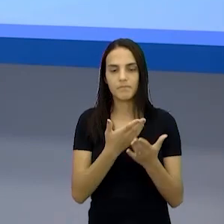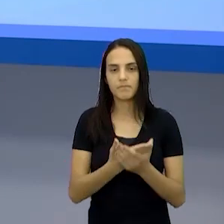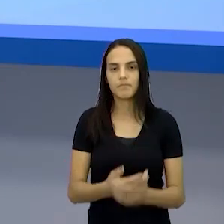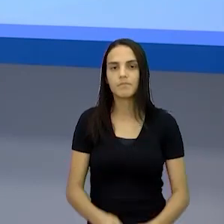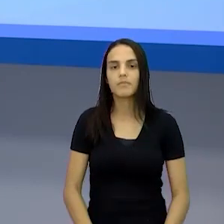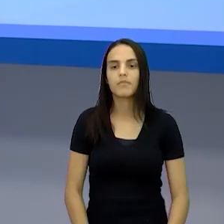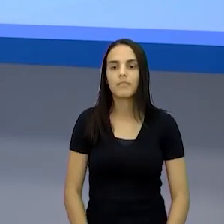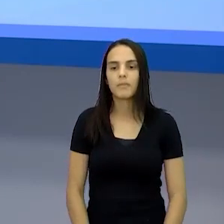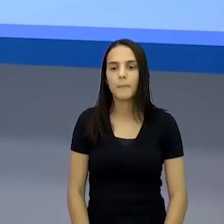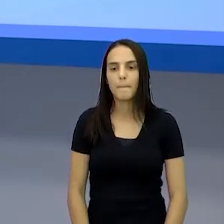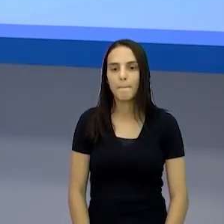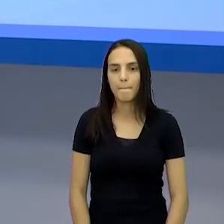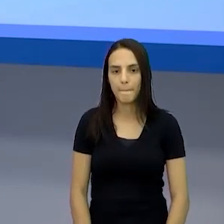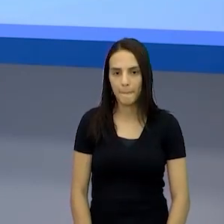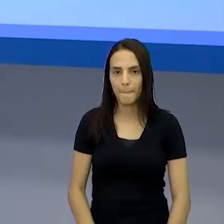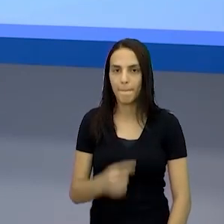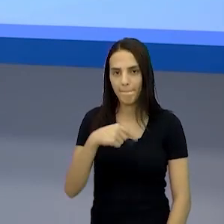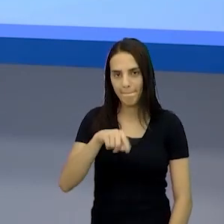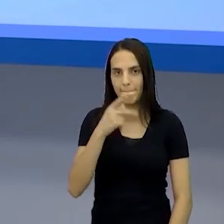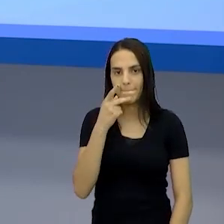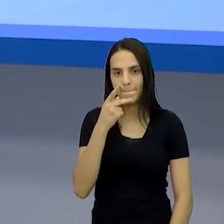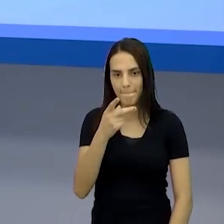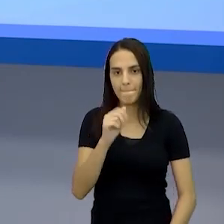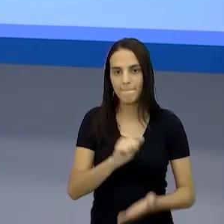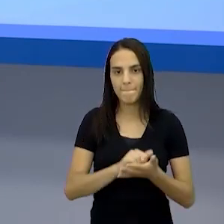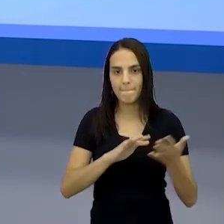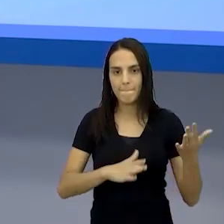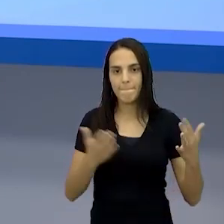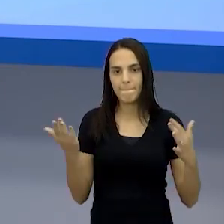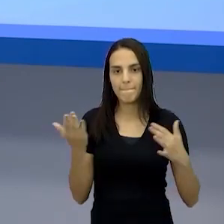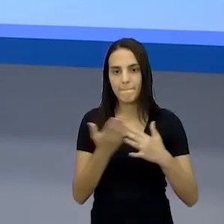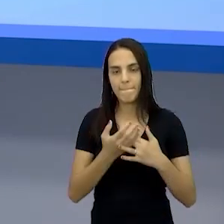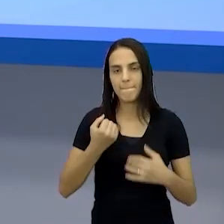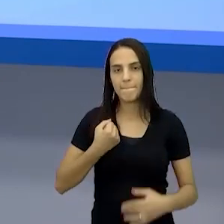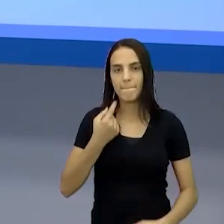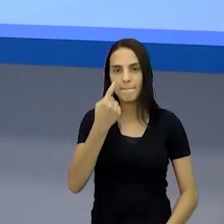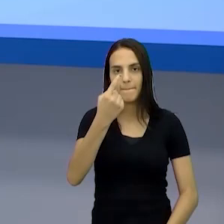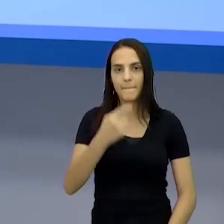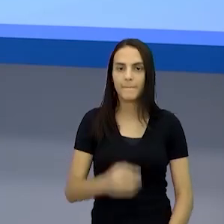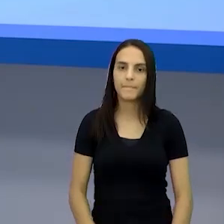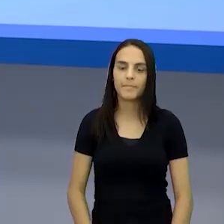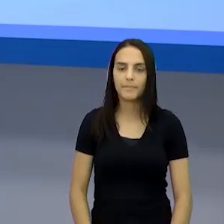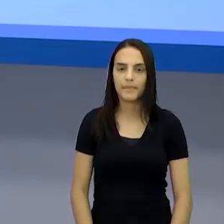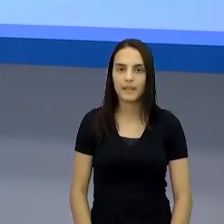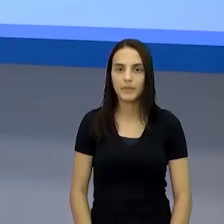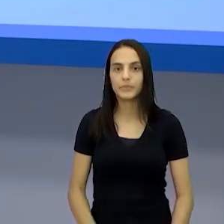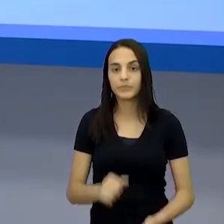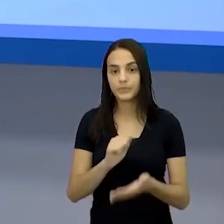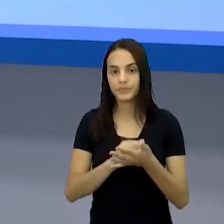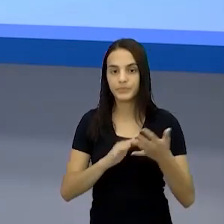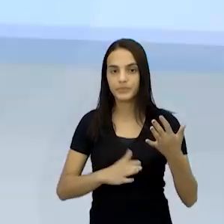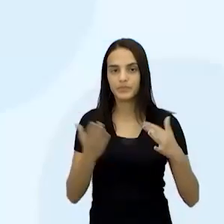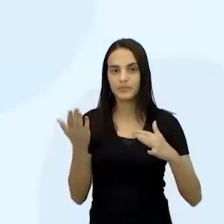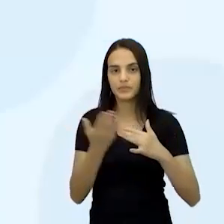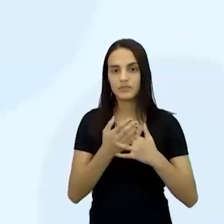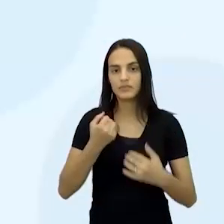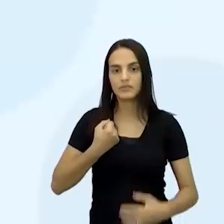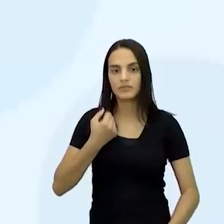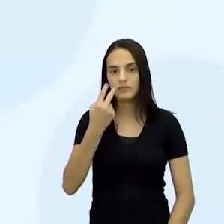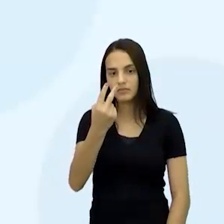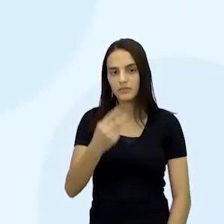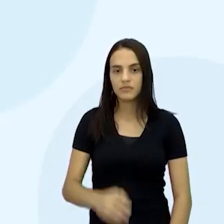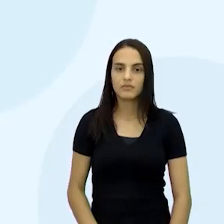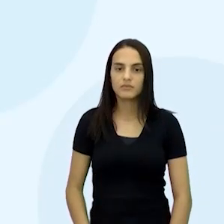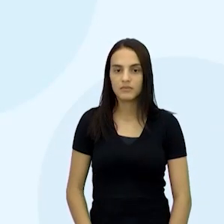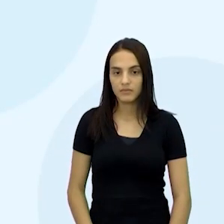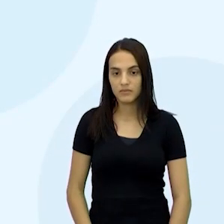certo? Isso nós estamos falando aí da atividade integrada 1. Vamos lá para a atividade integrada 2? Então tá